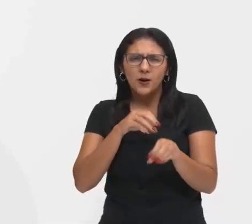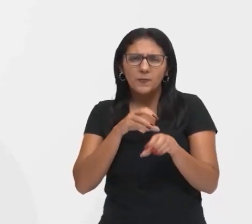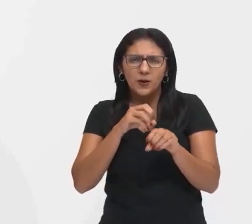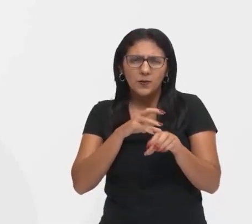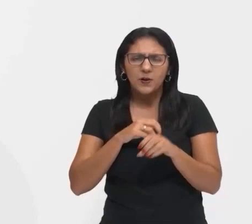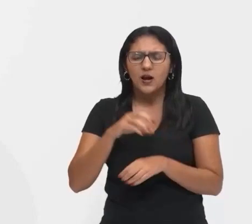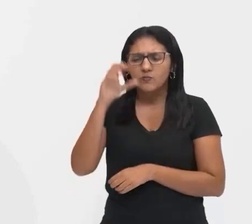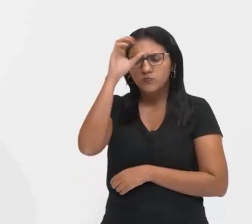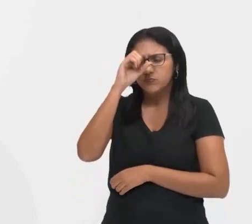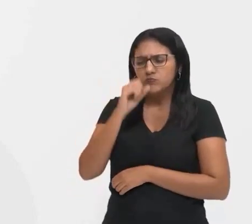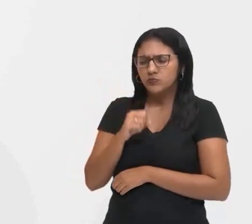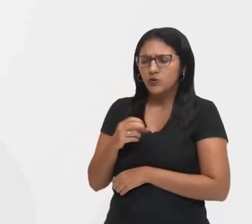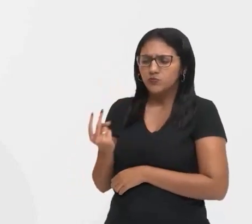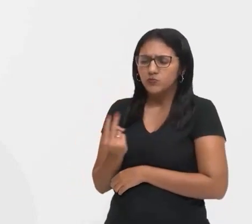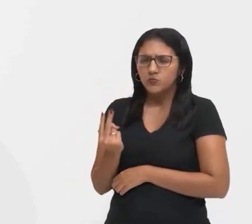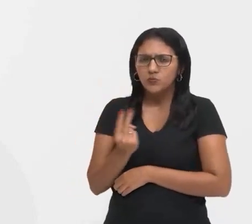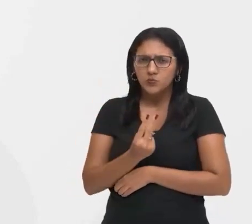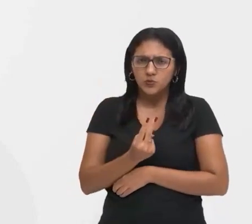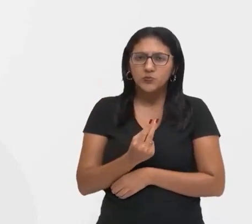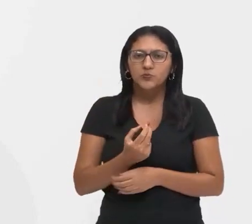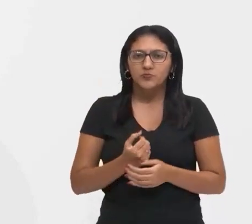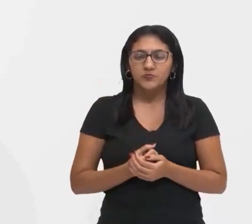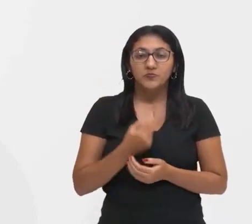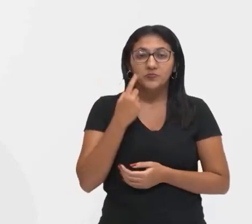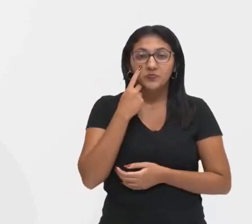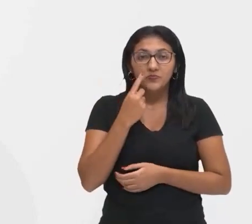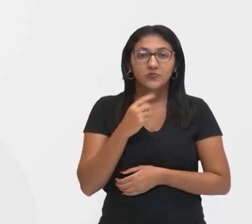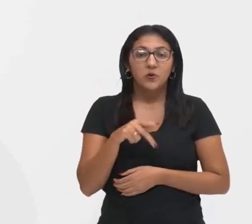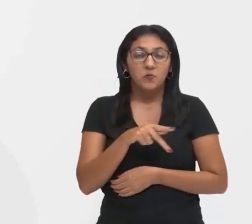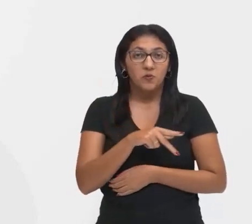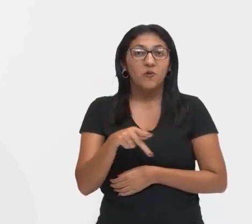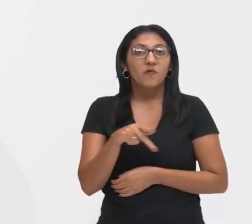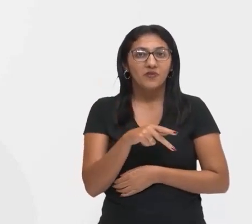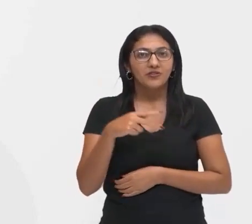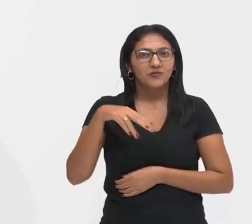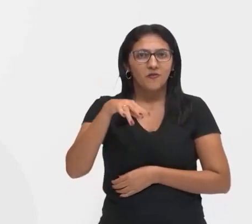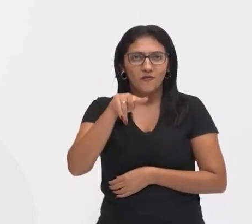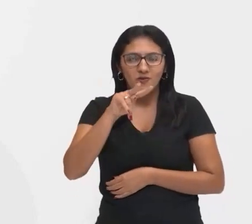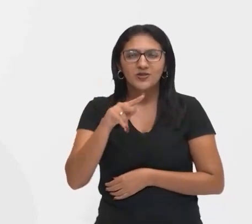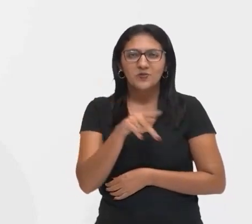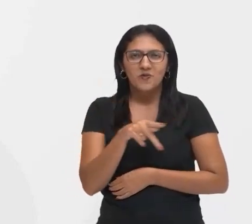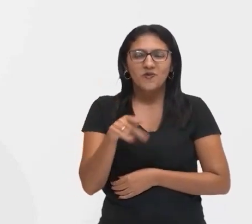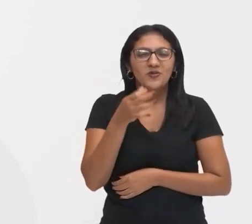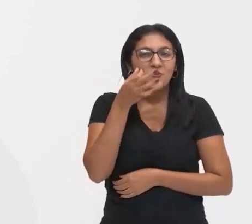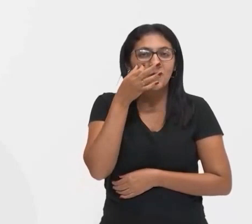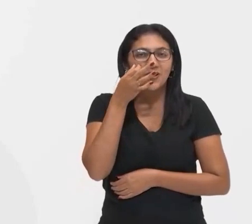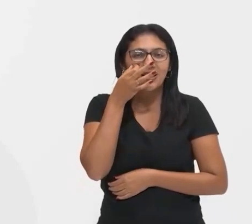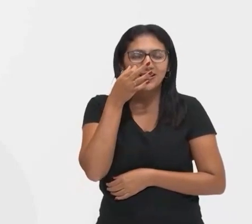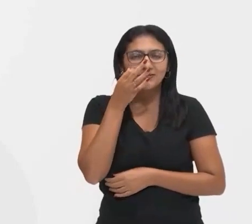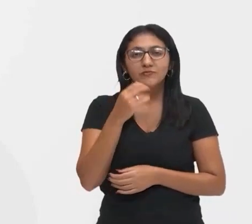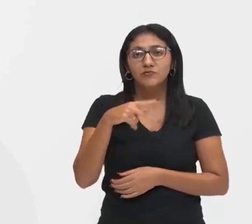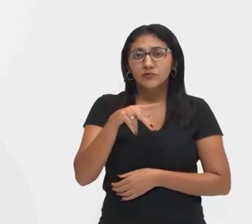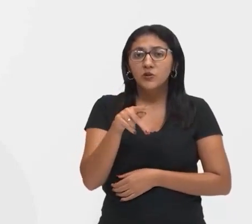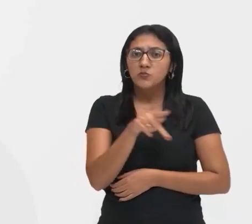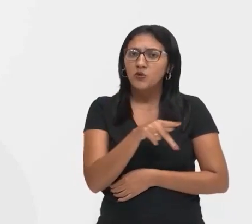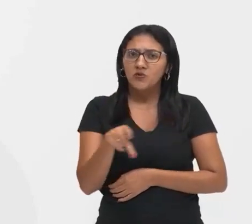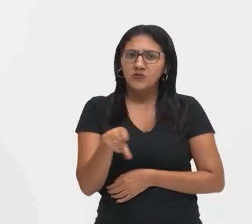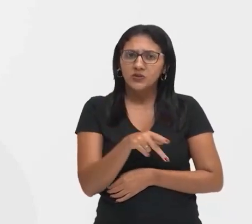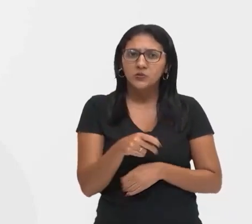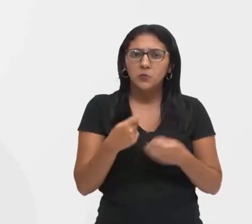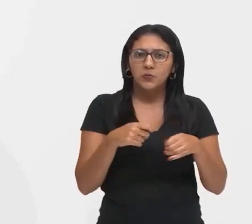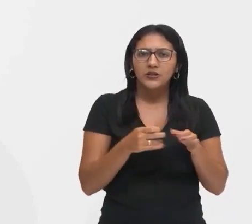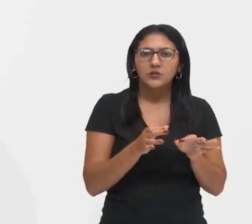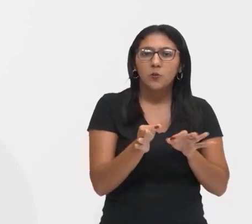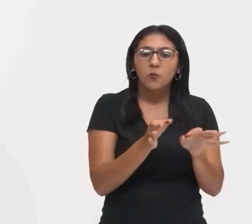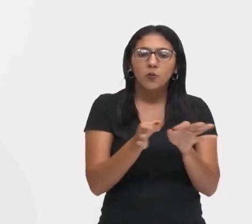os alunos, o professor, olha aí nossos colegas, nossos professores presenciais, o professor deve organizar a